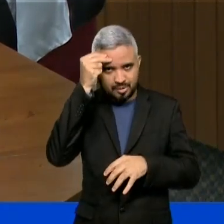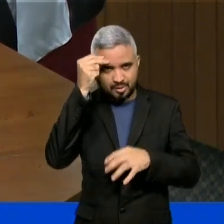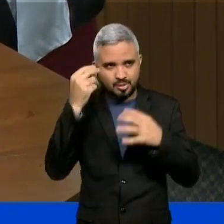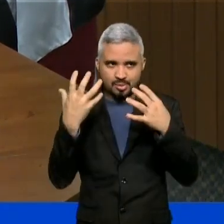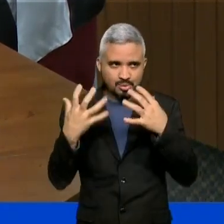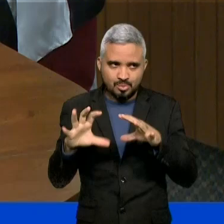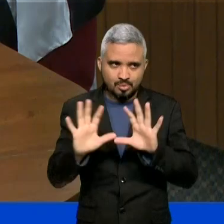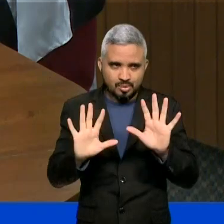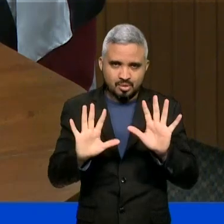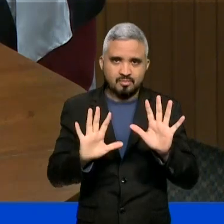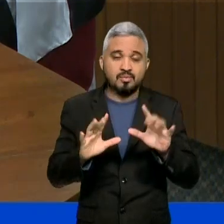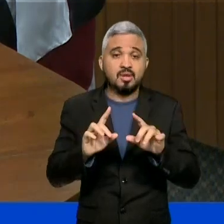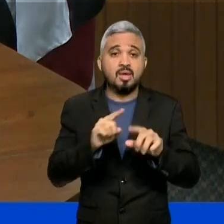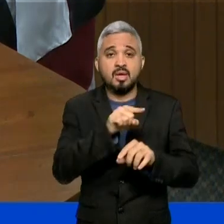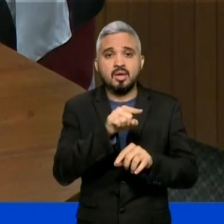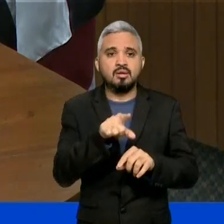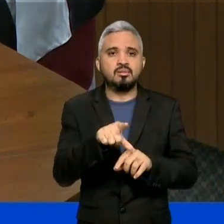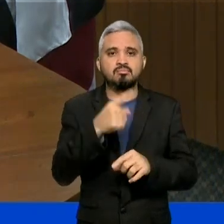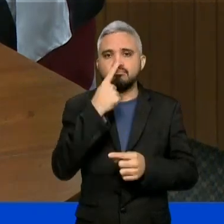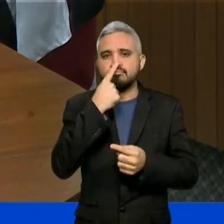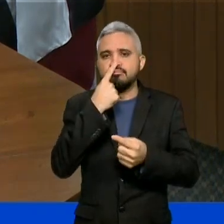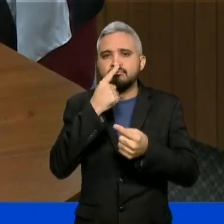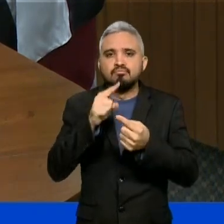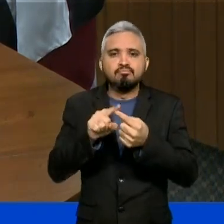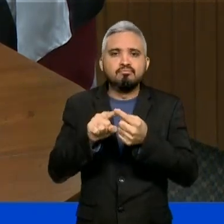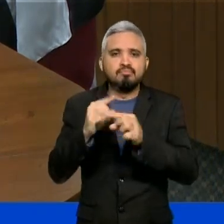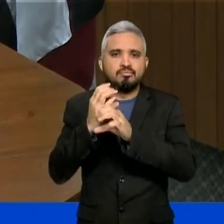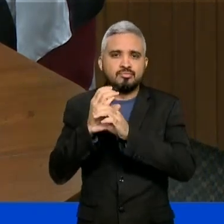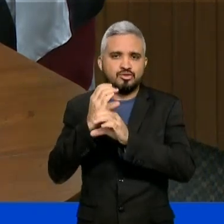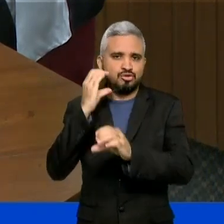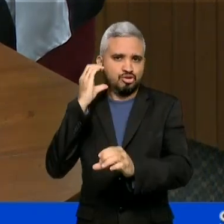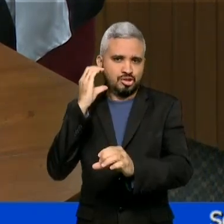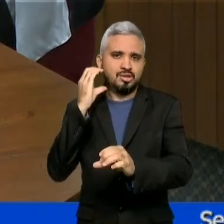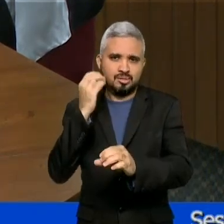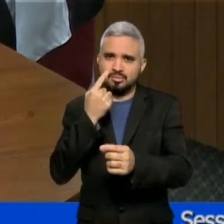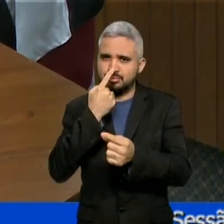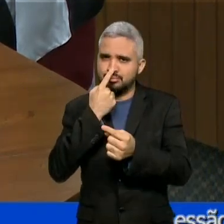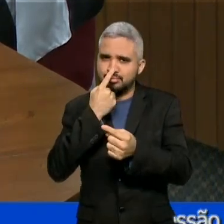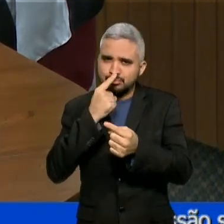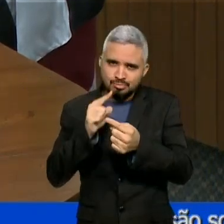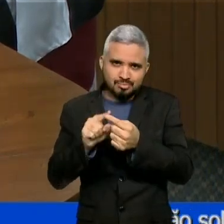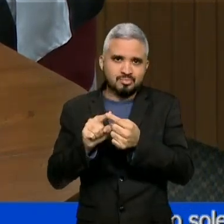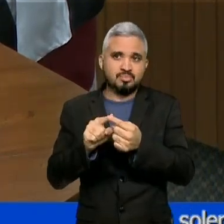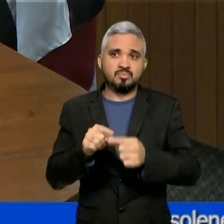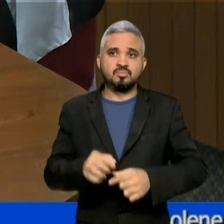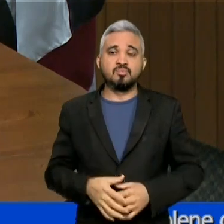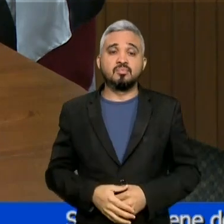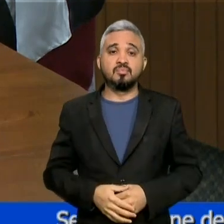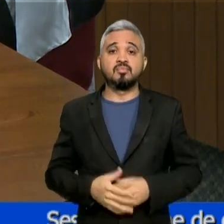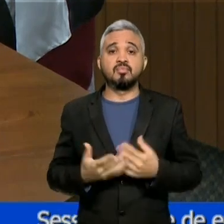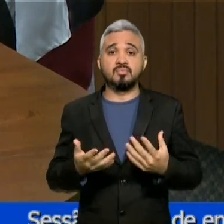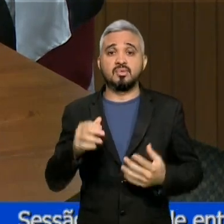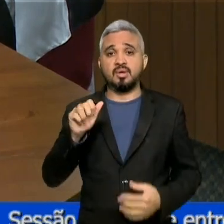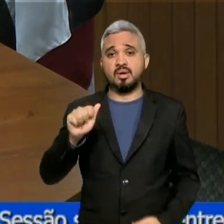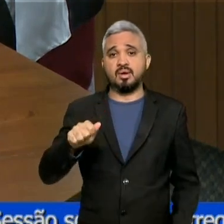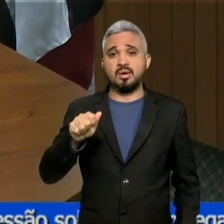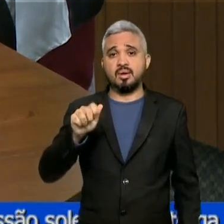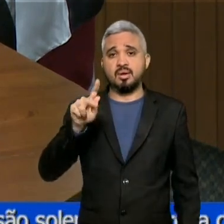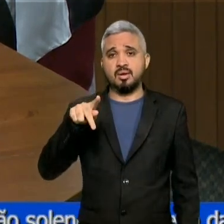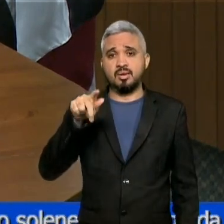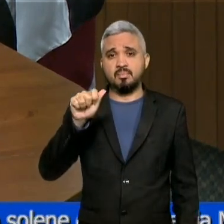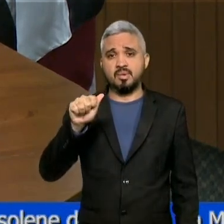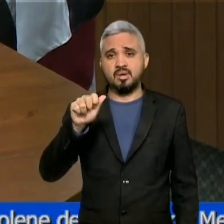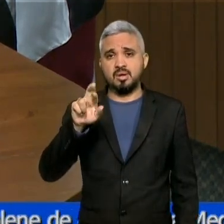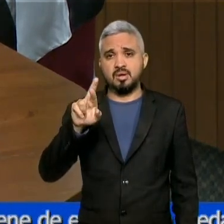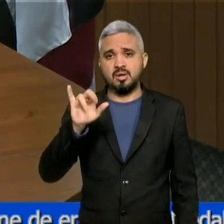que é, obviamente, a paixão da sua vida, como é a minha também. Mas, repito, Aparício, hoje a Assembleia te homenageia